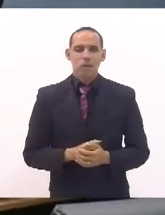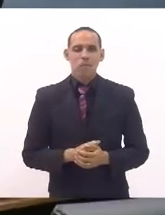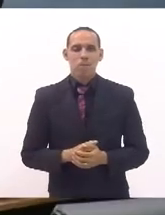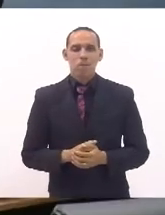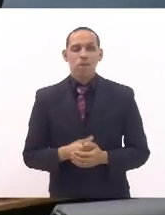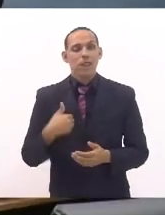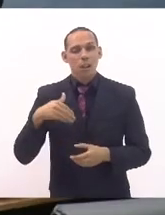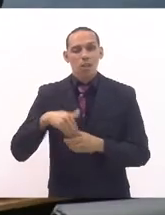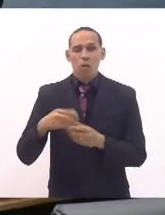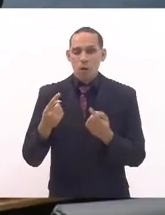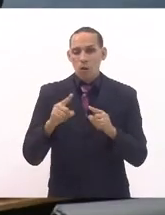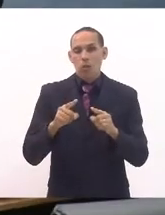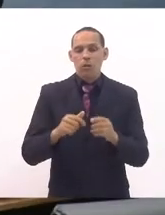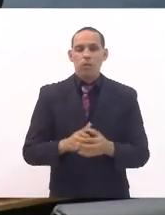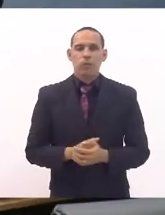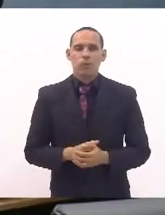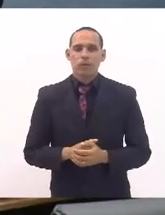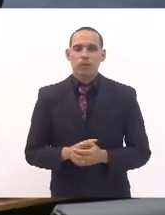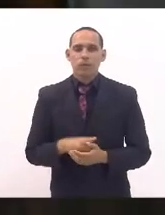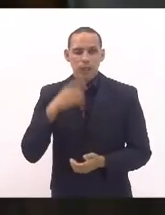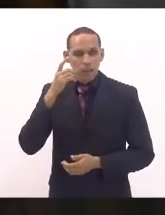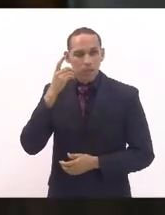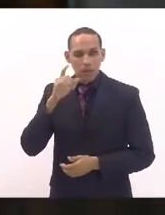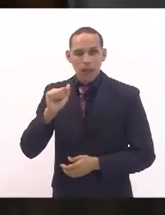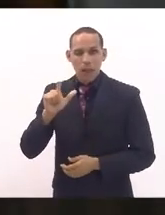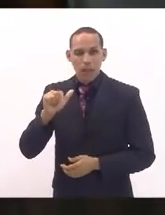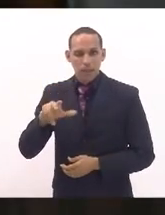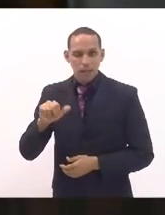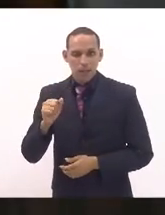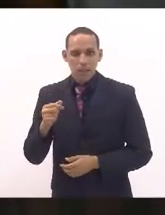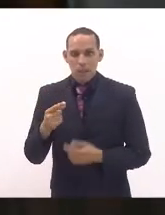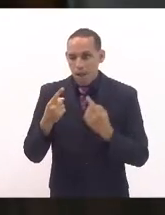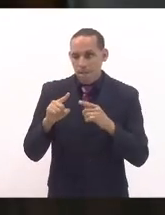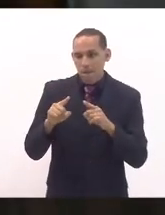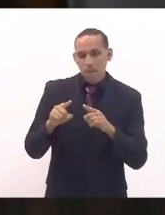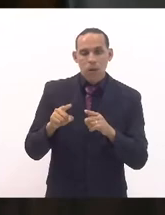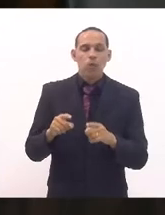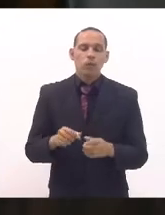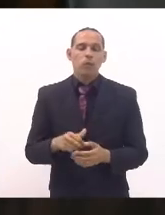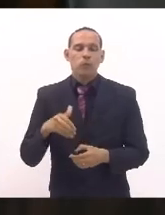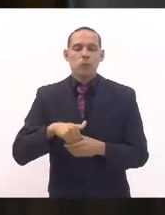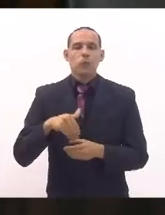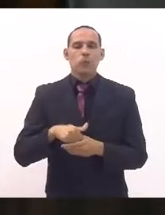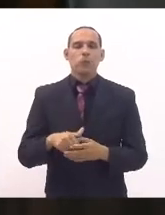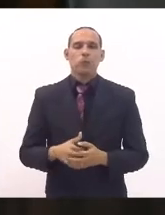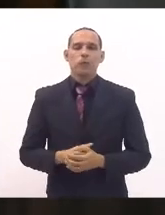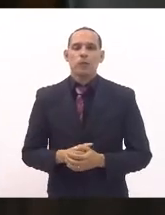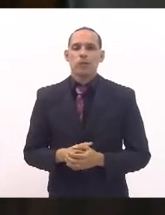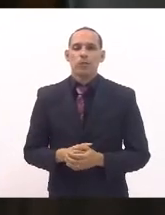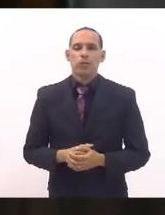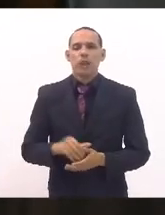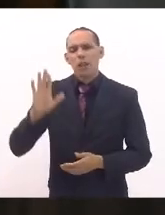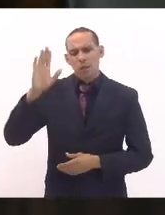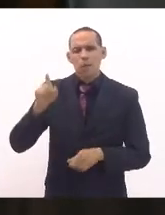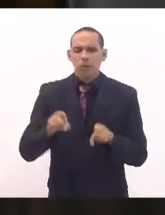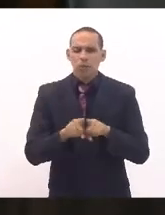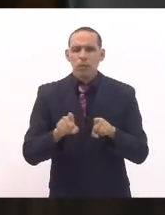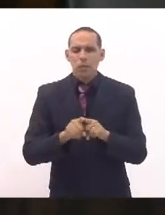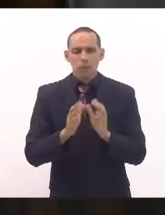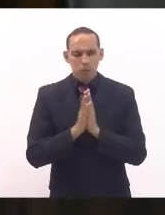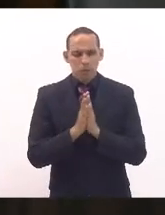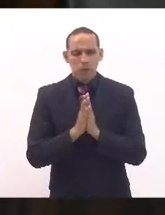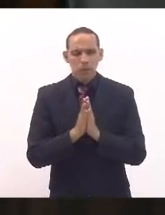Meu voto é contrário. Deputada Alana, consignado seu voto contrário. Consignar meu voto contrário também, por